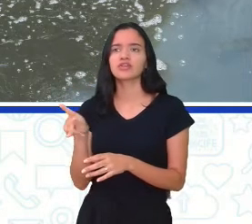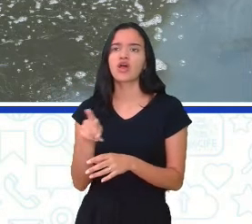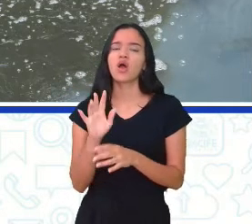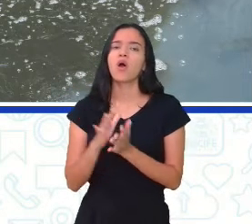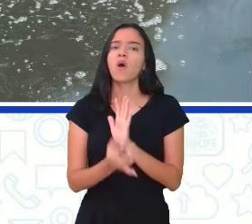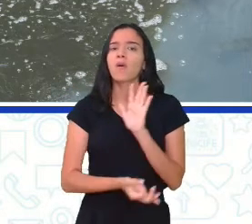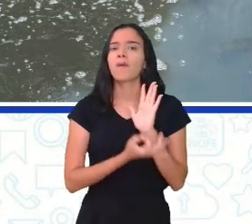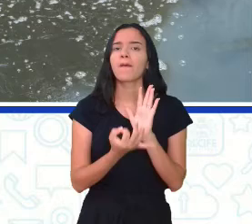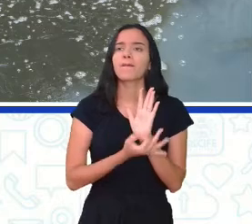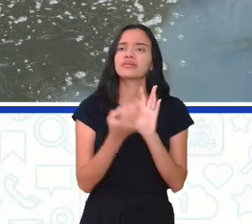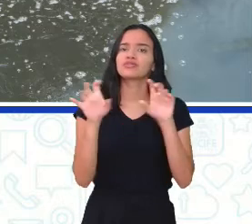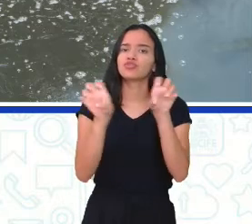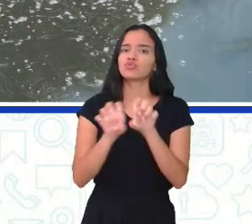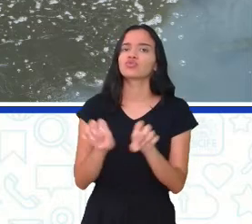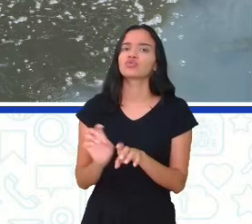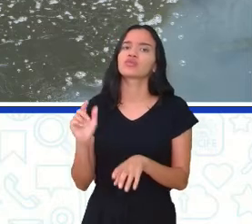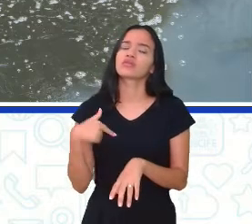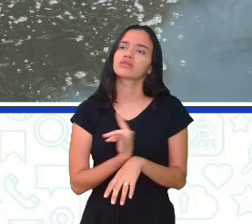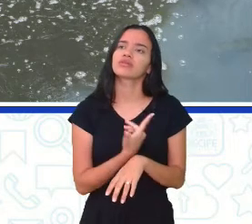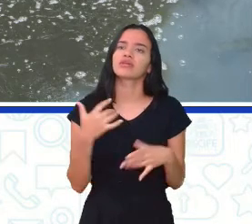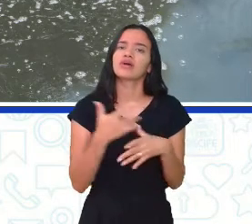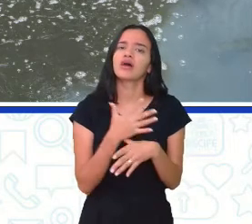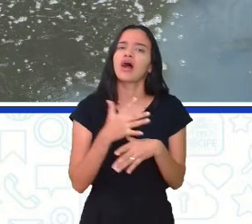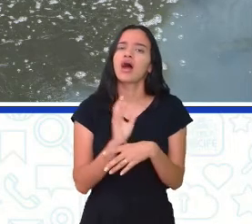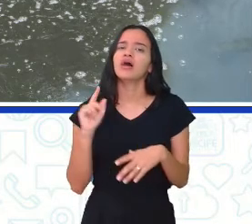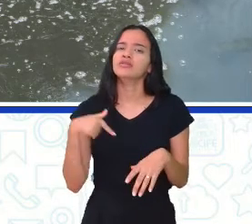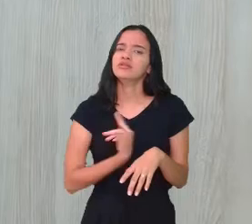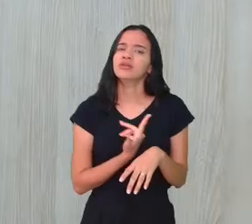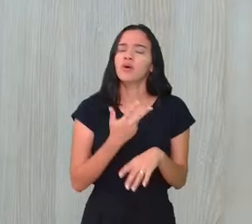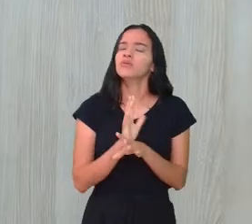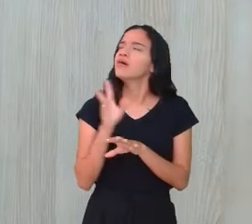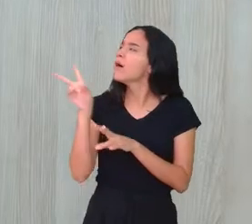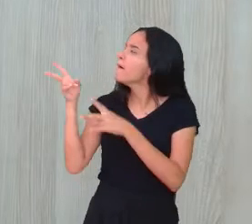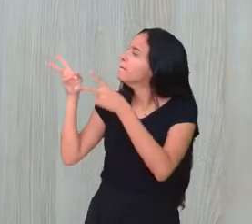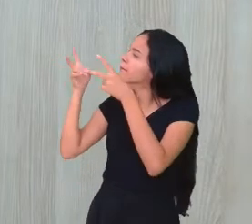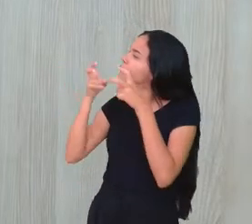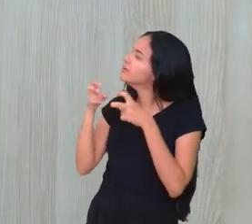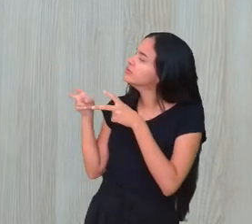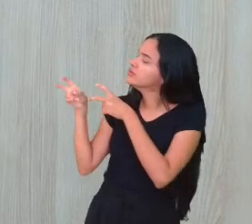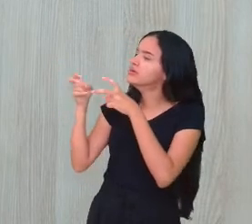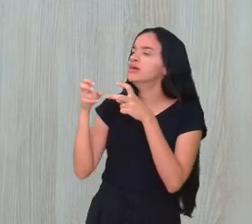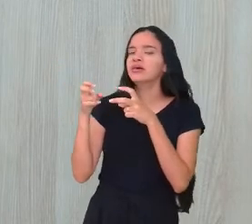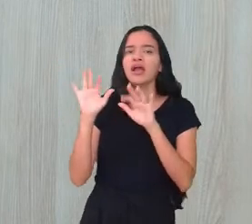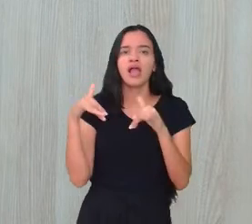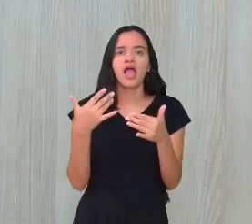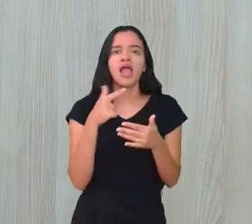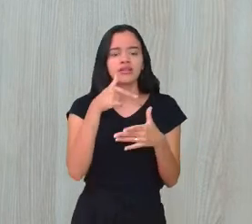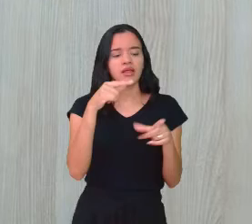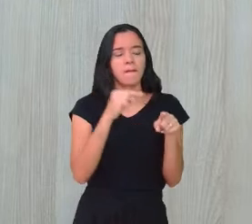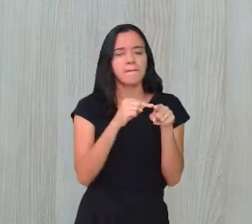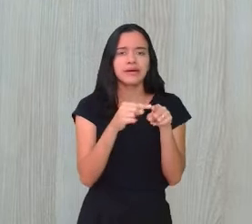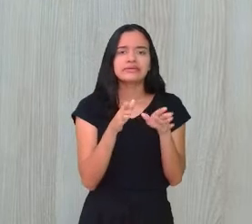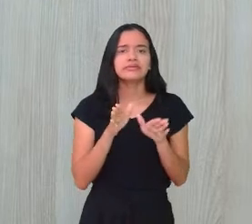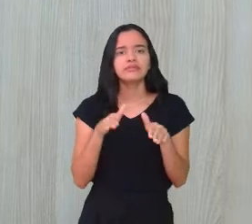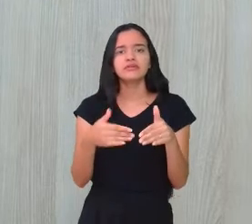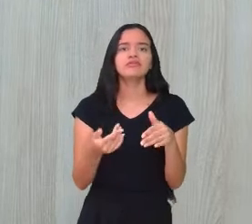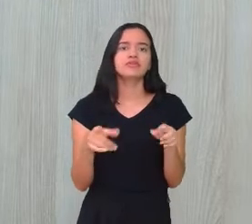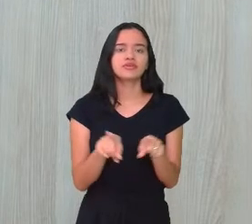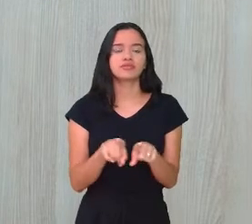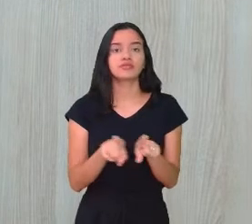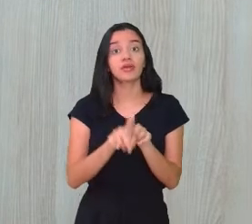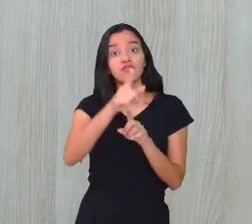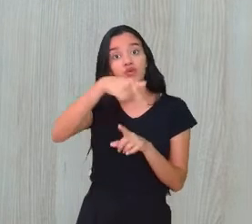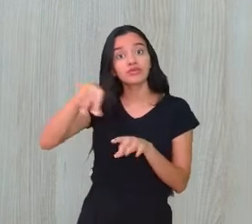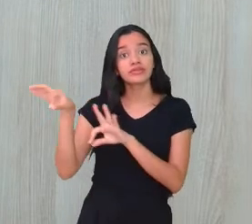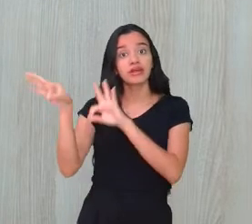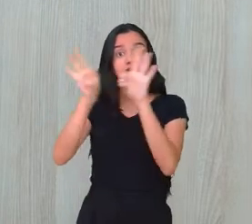estrutura da nossa cidade. A gente observa em cada canto, cada bairro específico, até você que está assistindo nossa